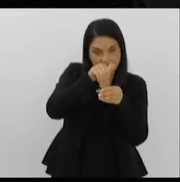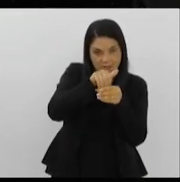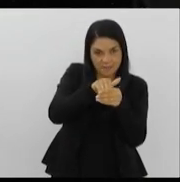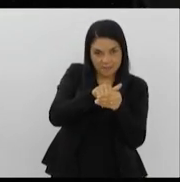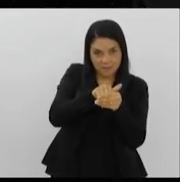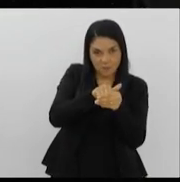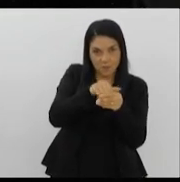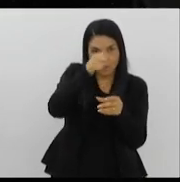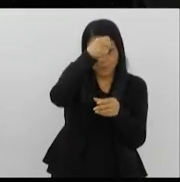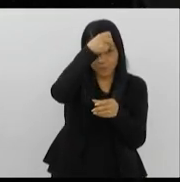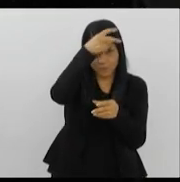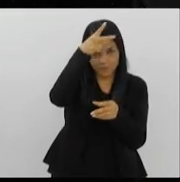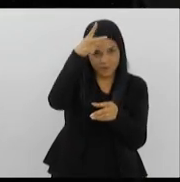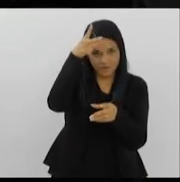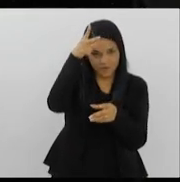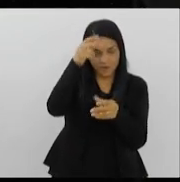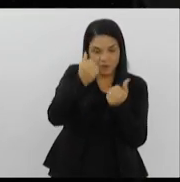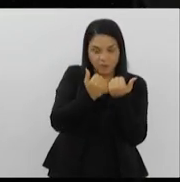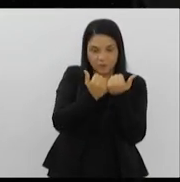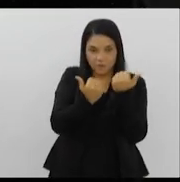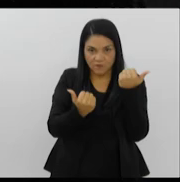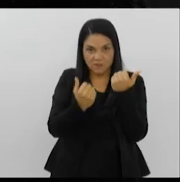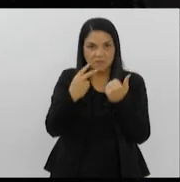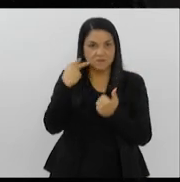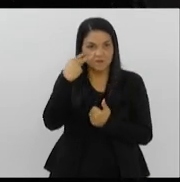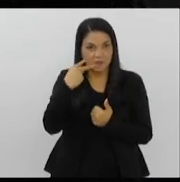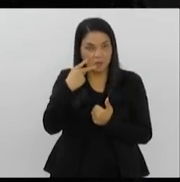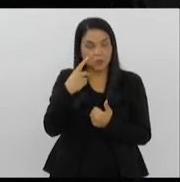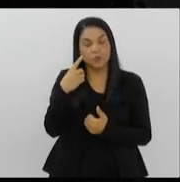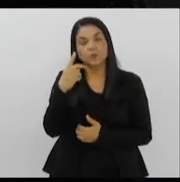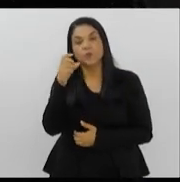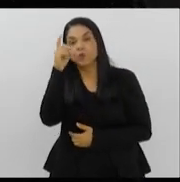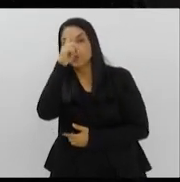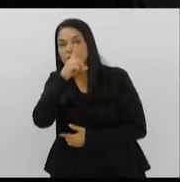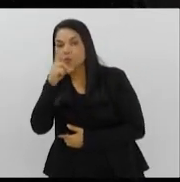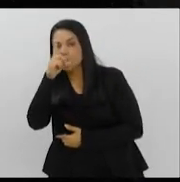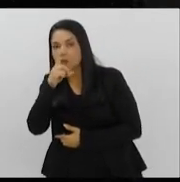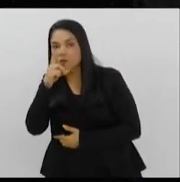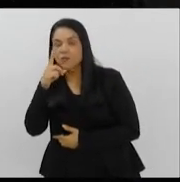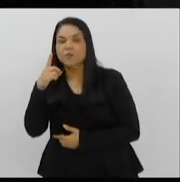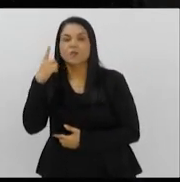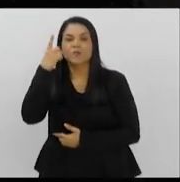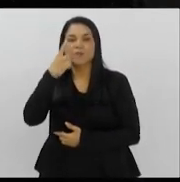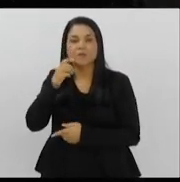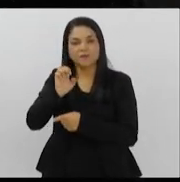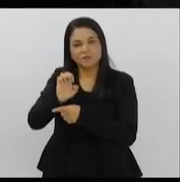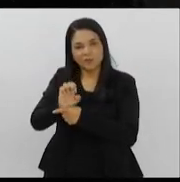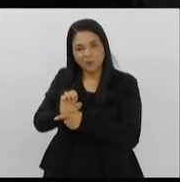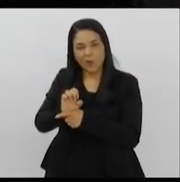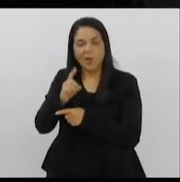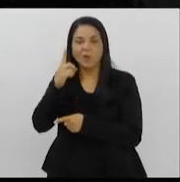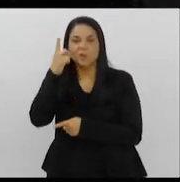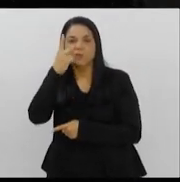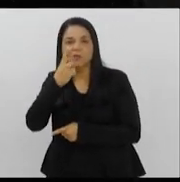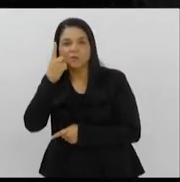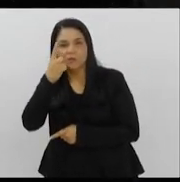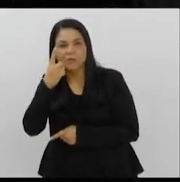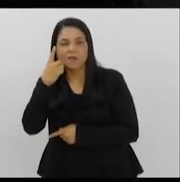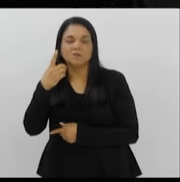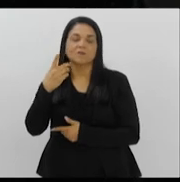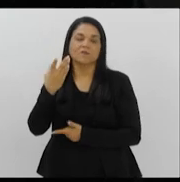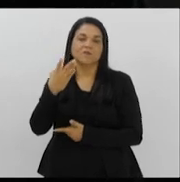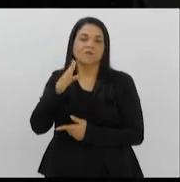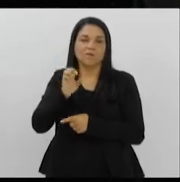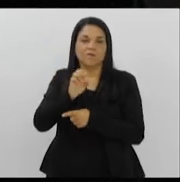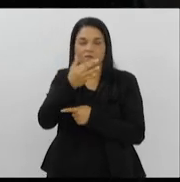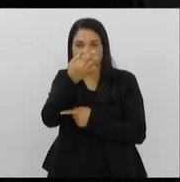de prefeito, vice e vereador, no domingo de deputado estadual, deputado federal, senador, governador e